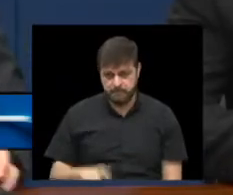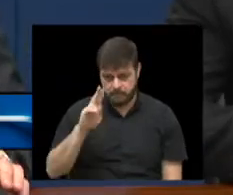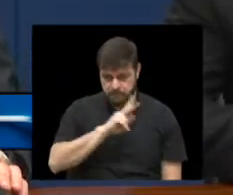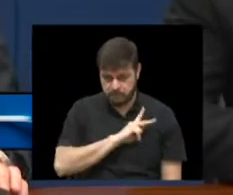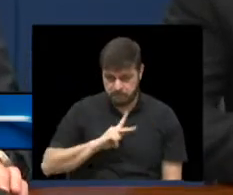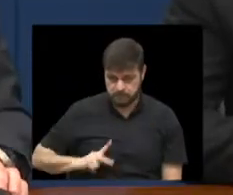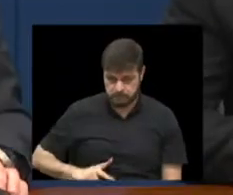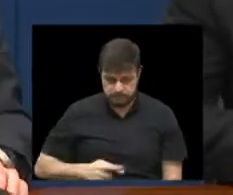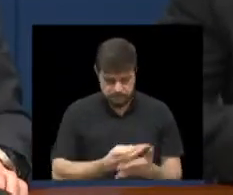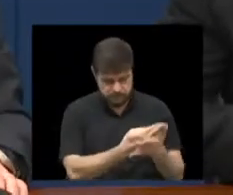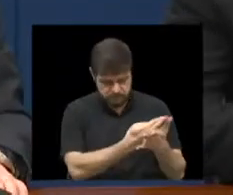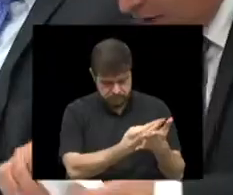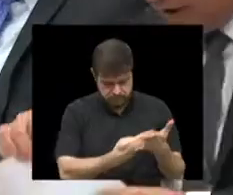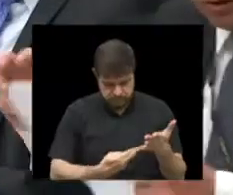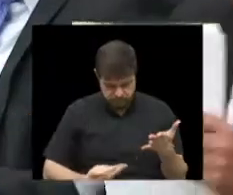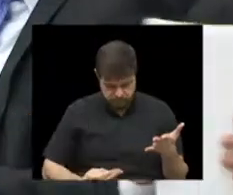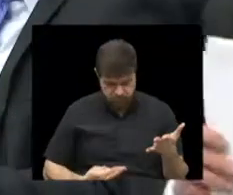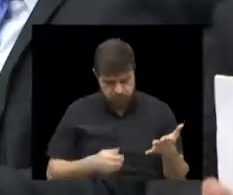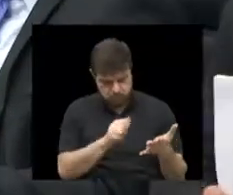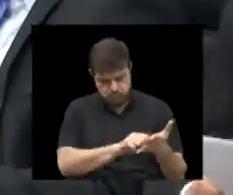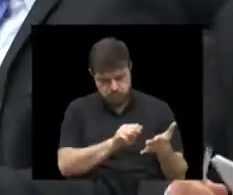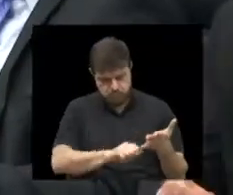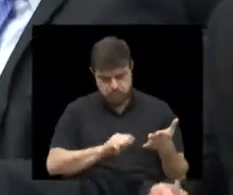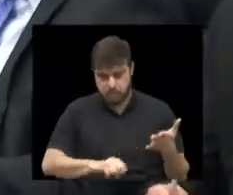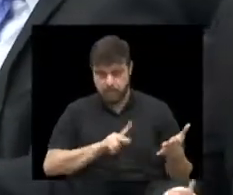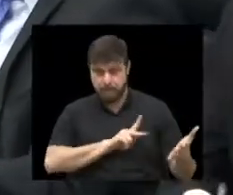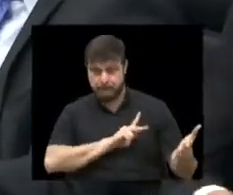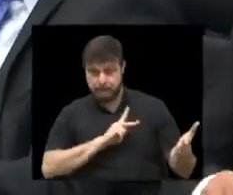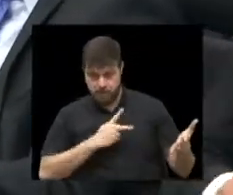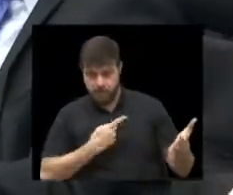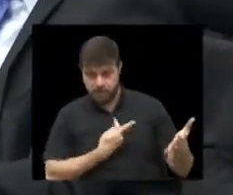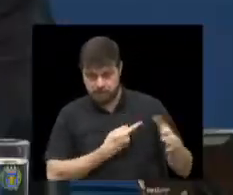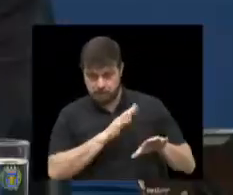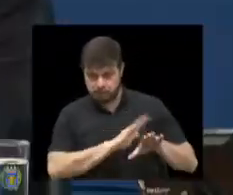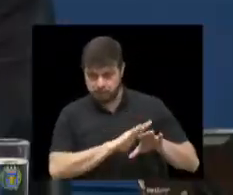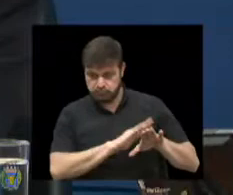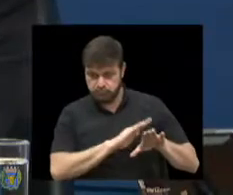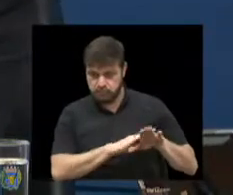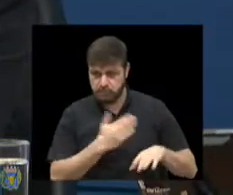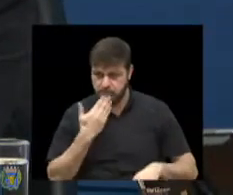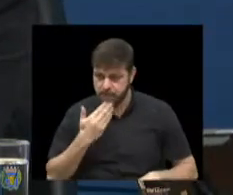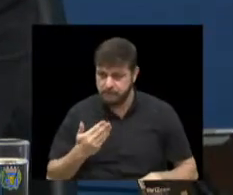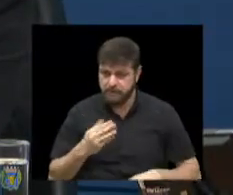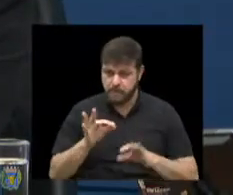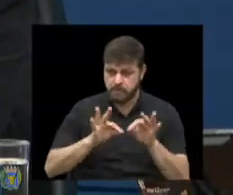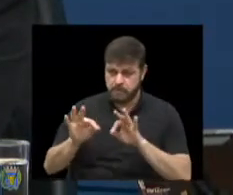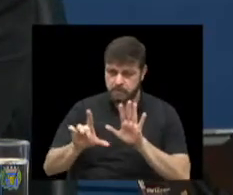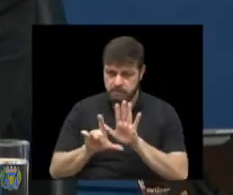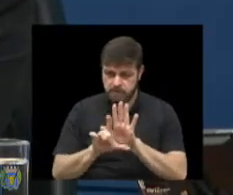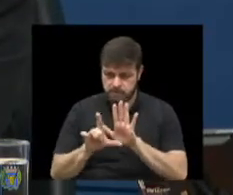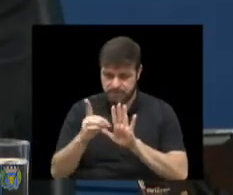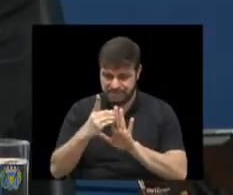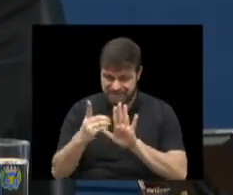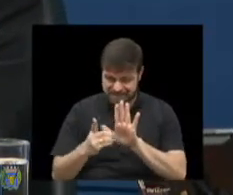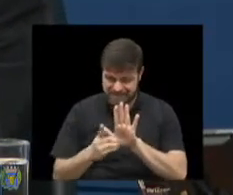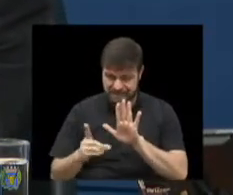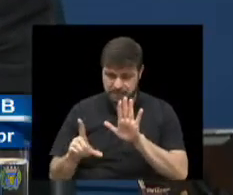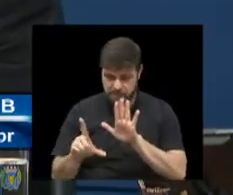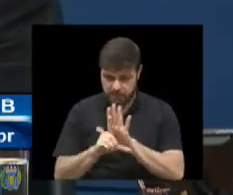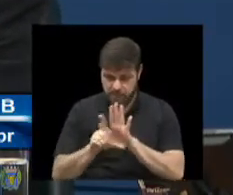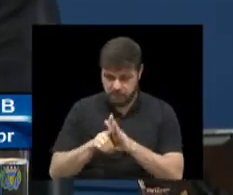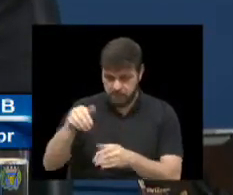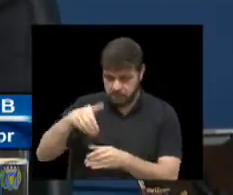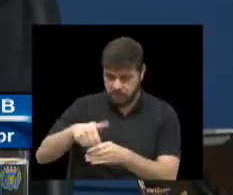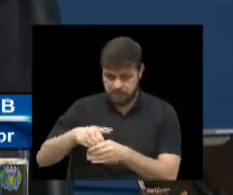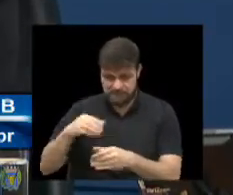presidente, requerimento número 1900 do senhor Paulo Haddad, que requer tramitação em regime de urgência do projeto de decreto